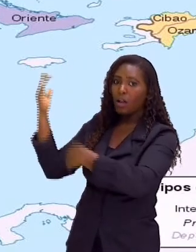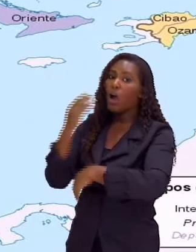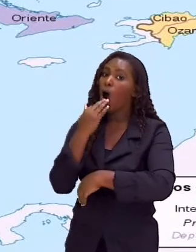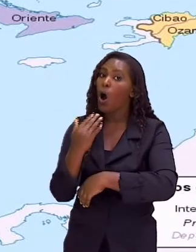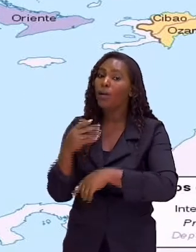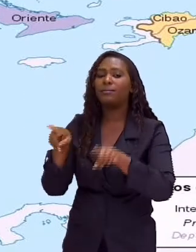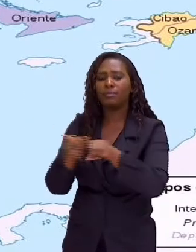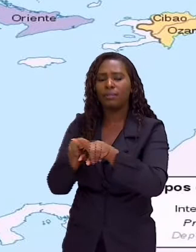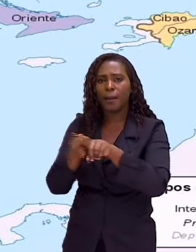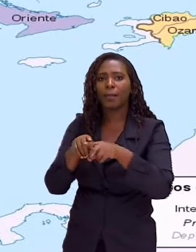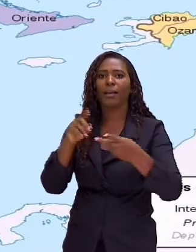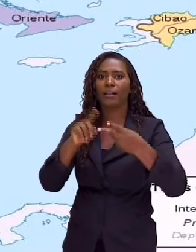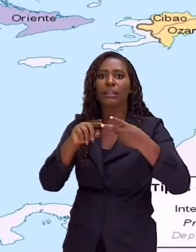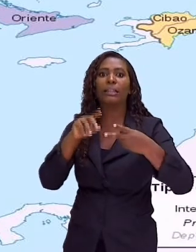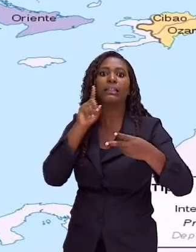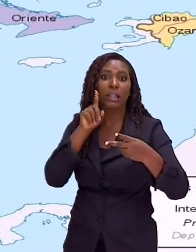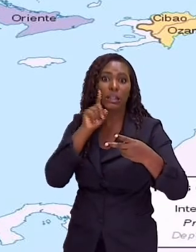Estados Unidos ainda.